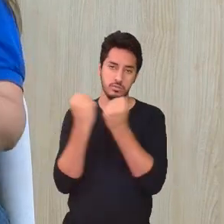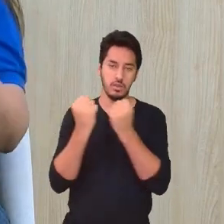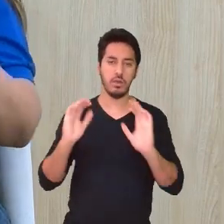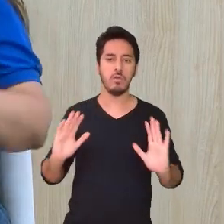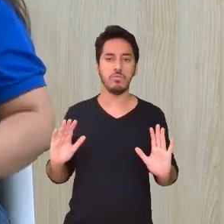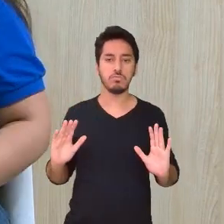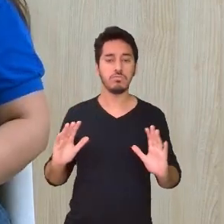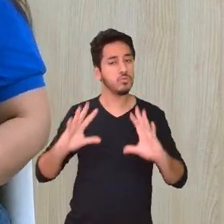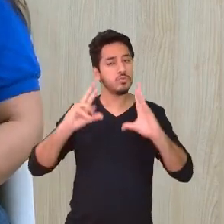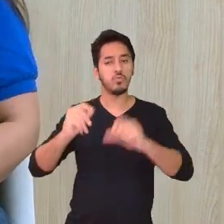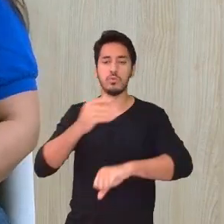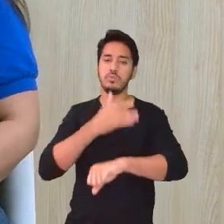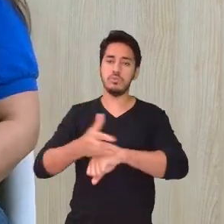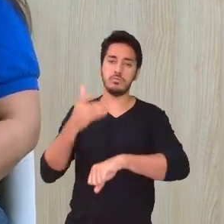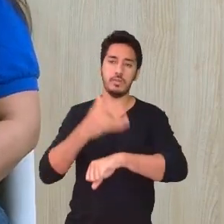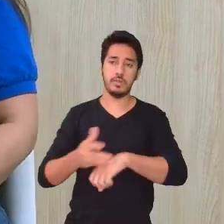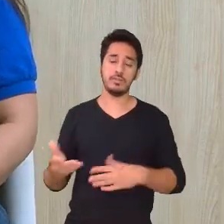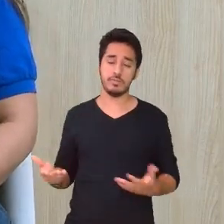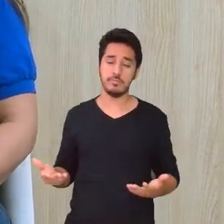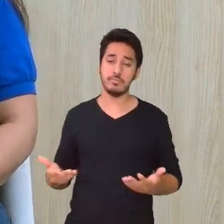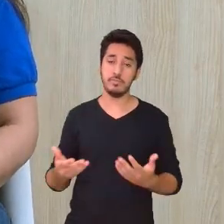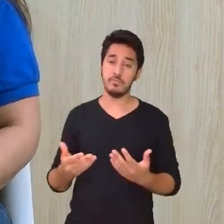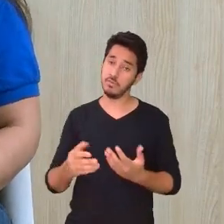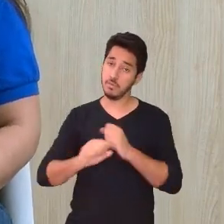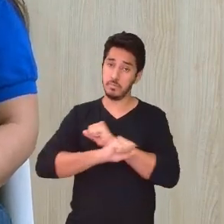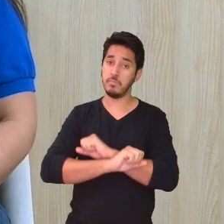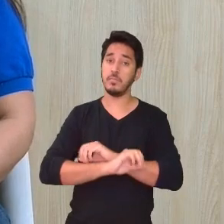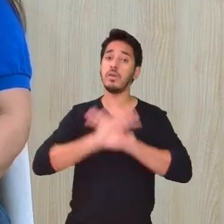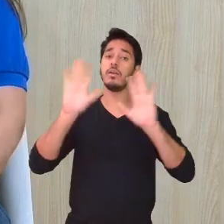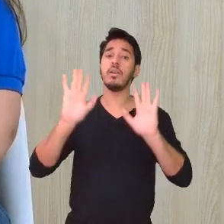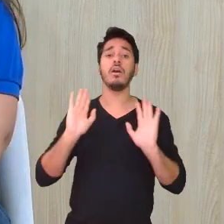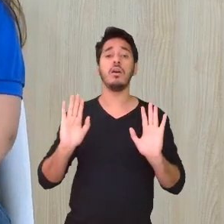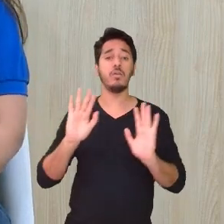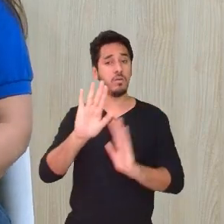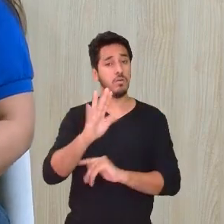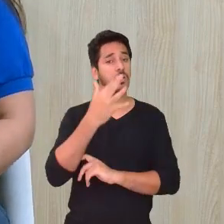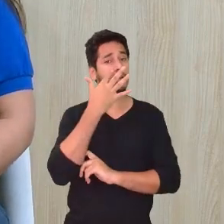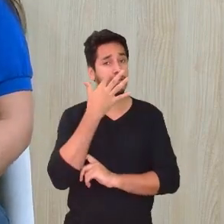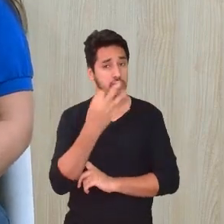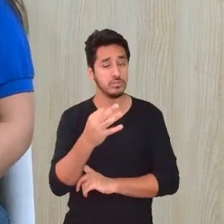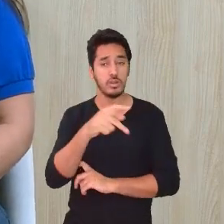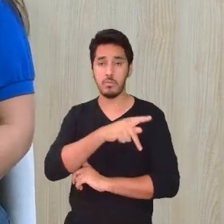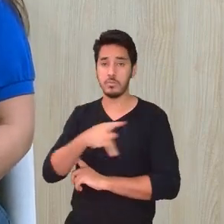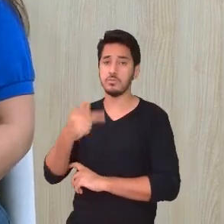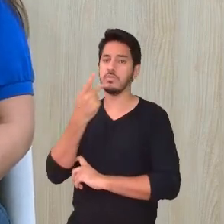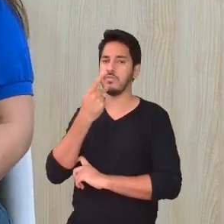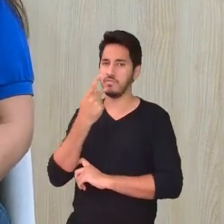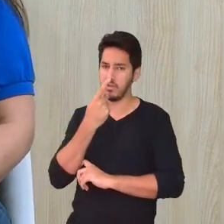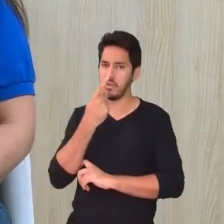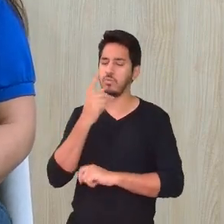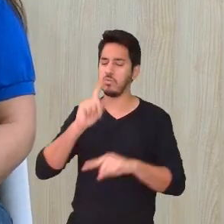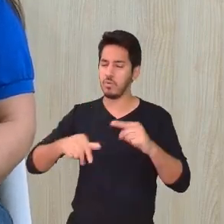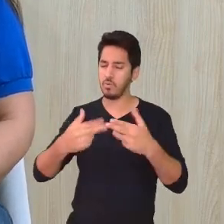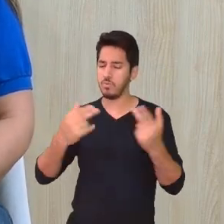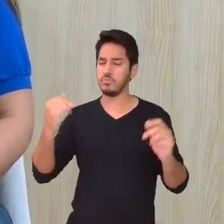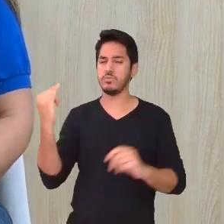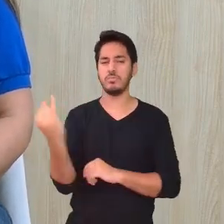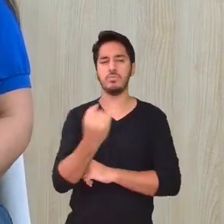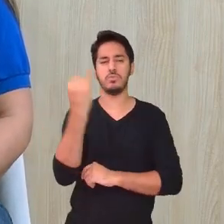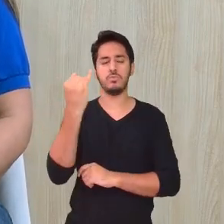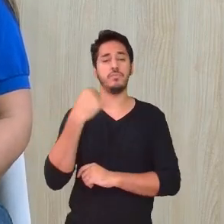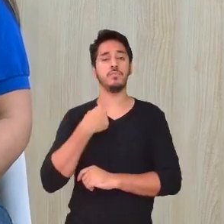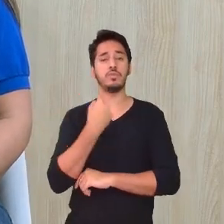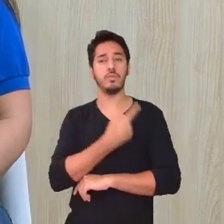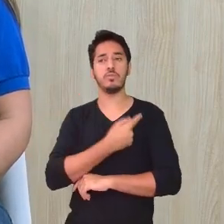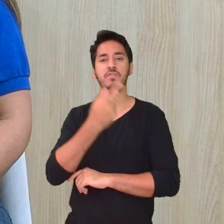todas as práticas, não é, Tiago? Exatamente, fica bem claro, ou seja, presta bem atenção que a professora Carla falou algo extremamente importante. Quando a gente